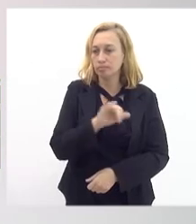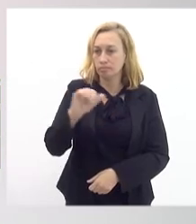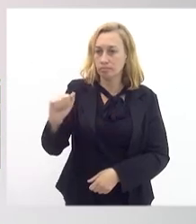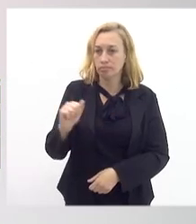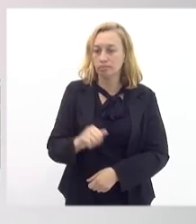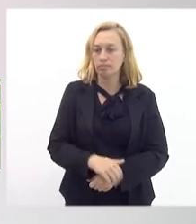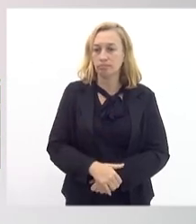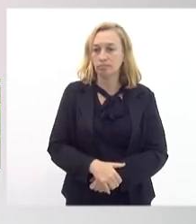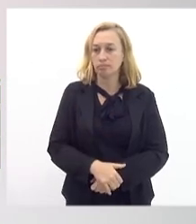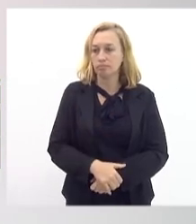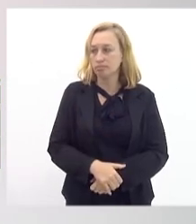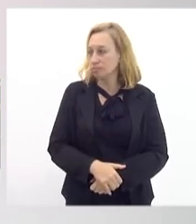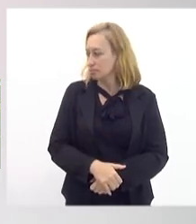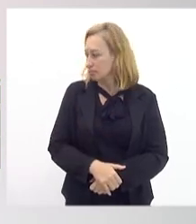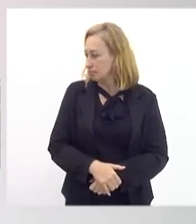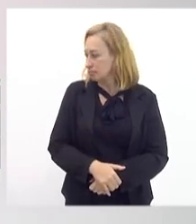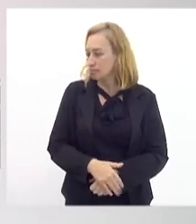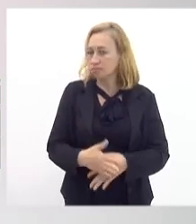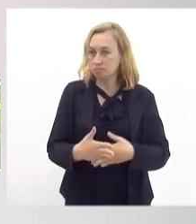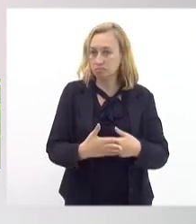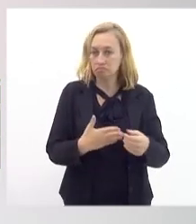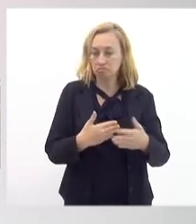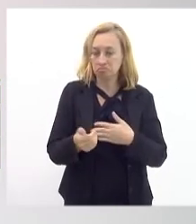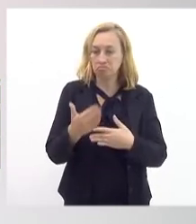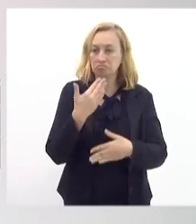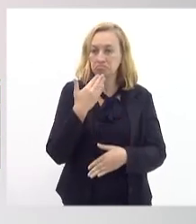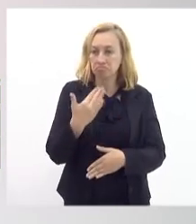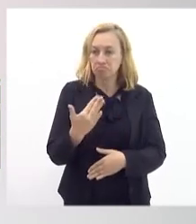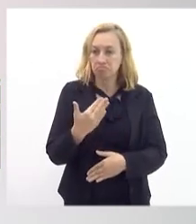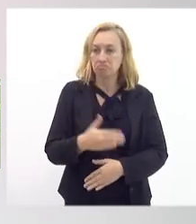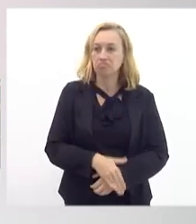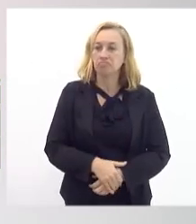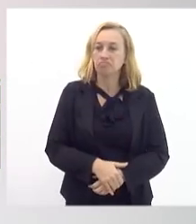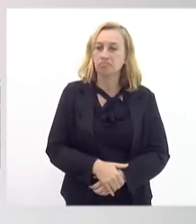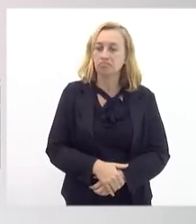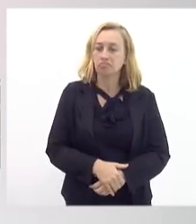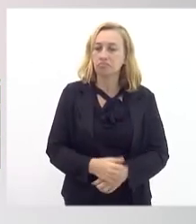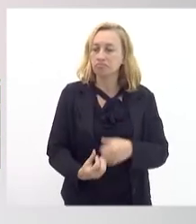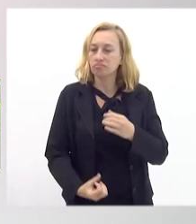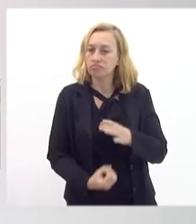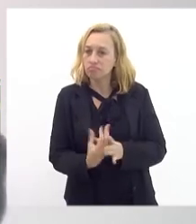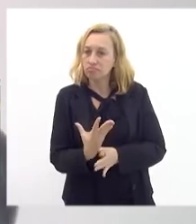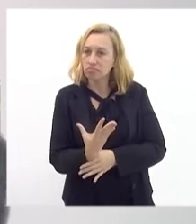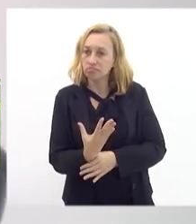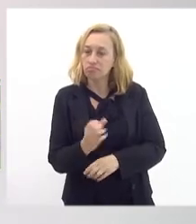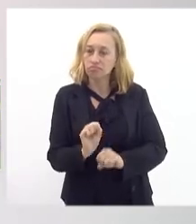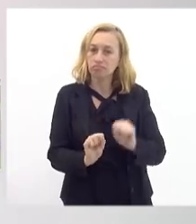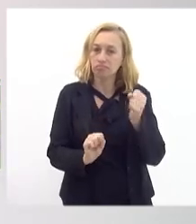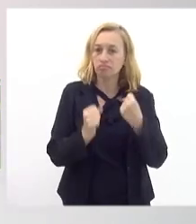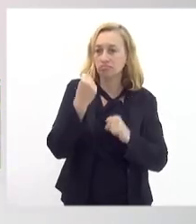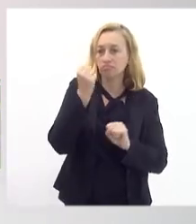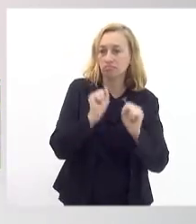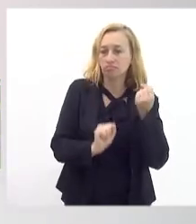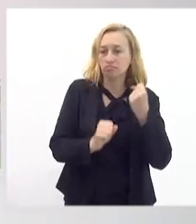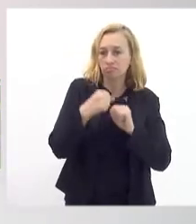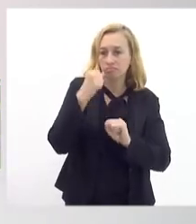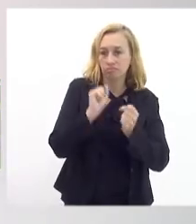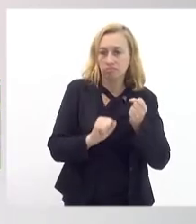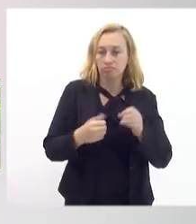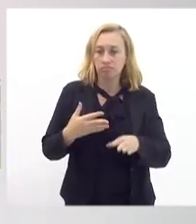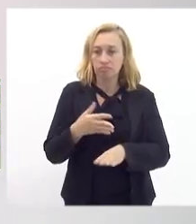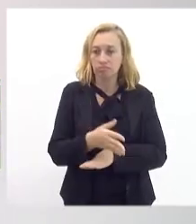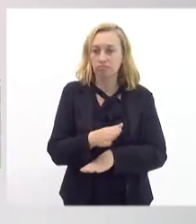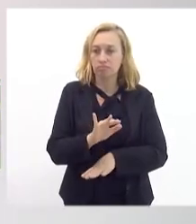ideia qualquer pedido de instalação Industrial que